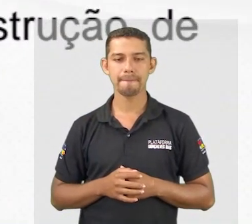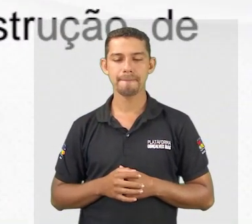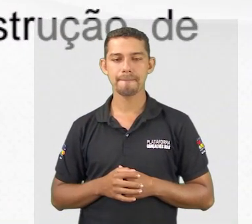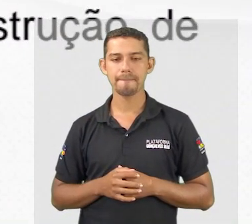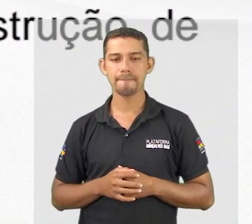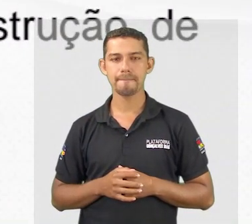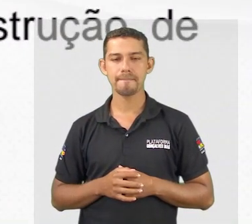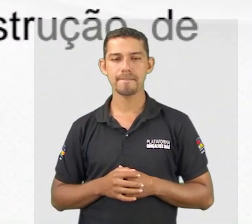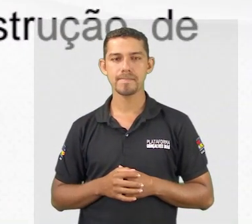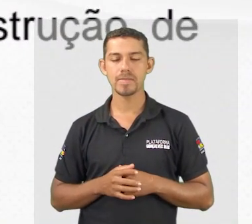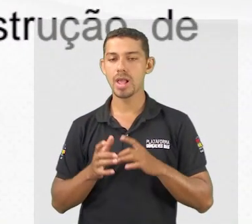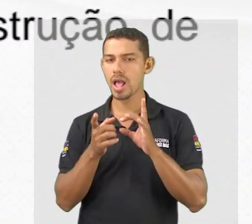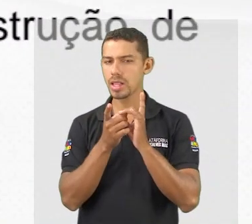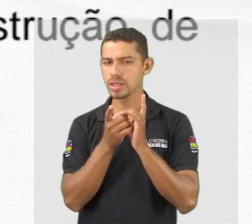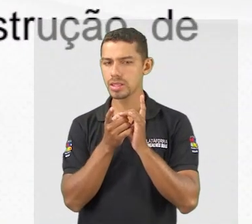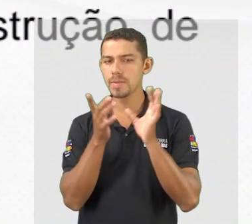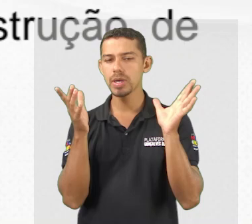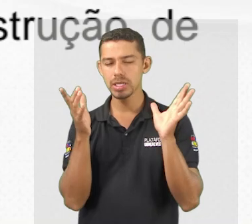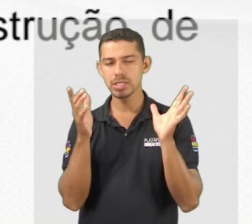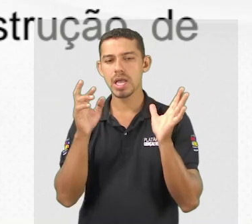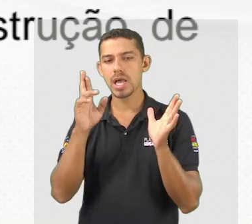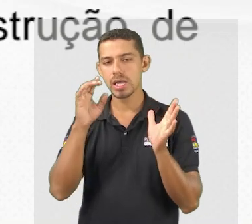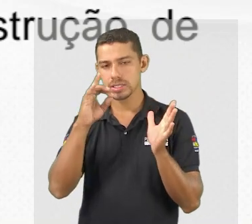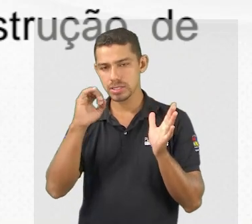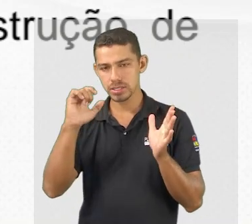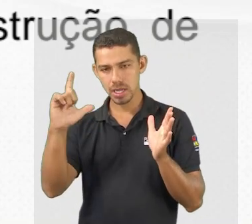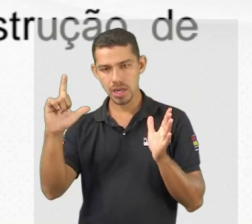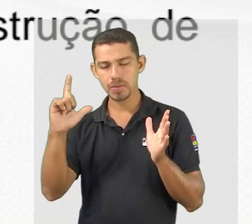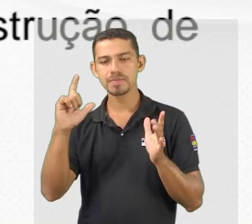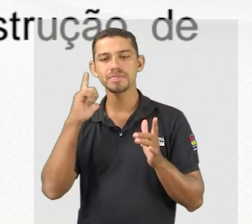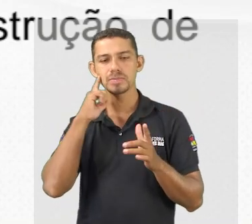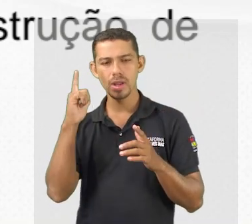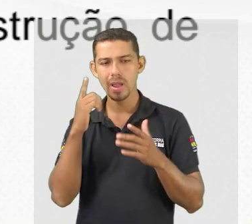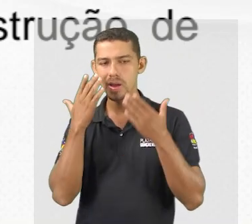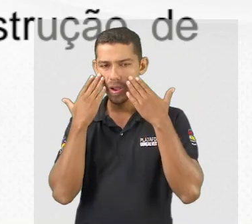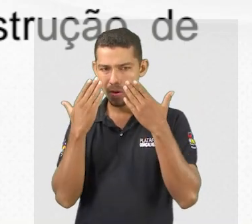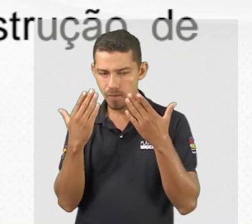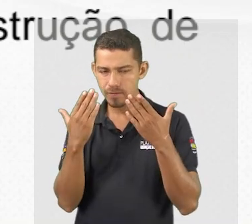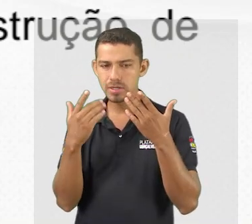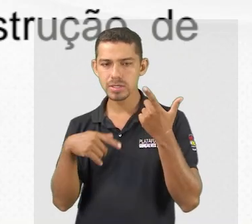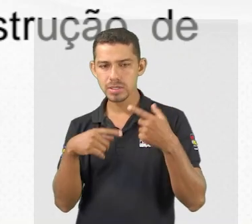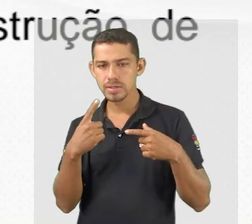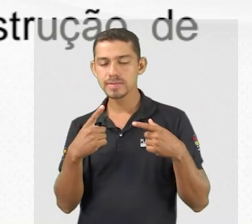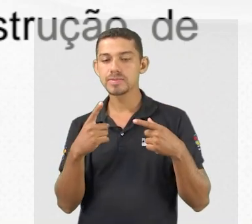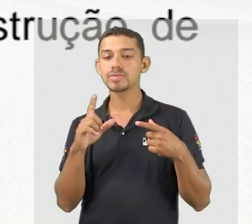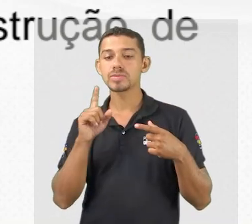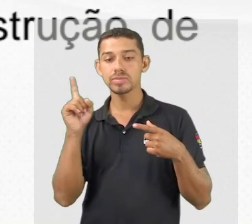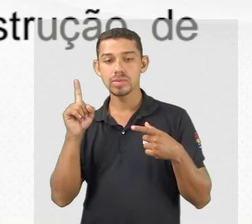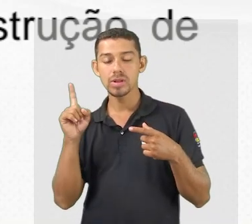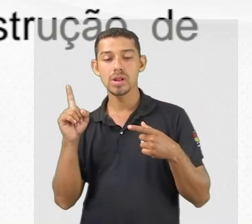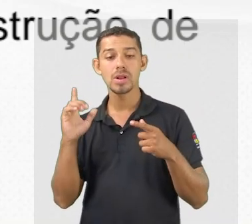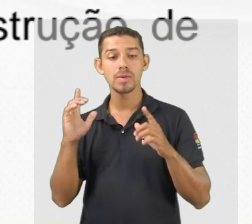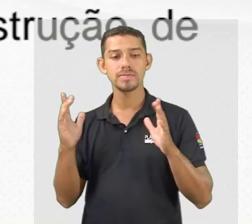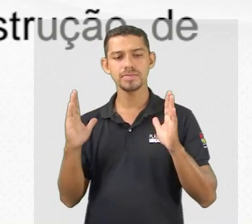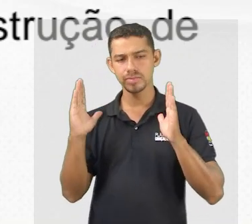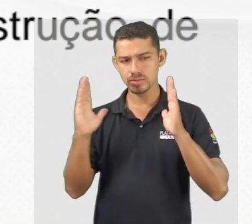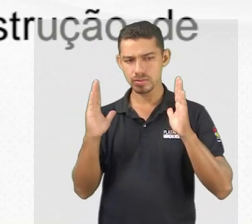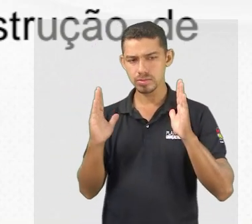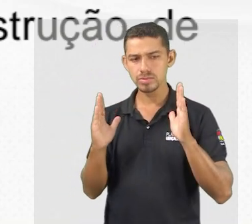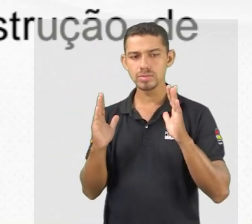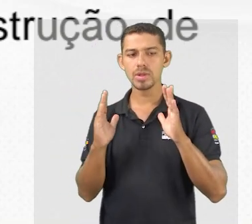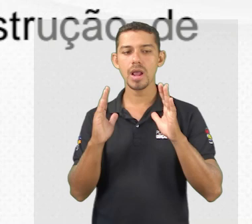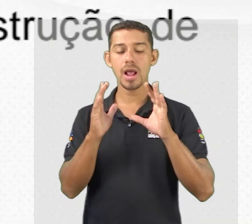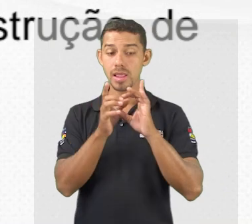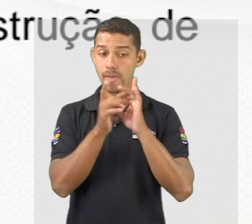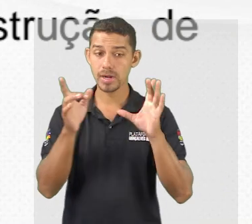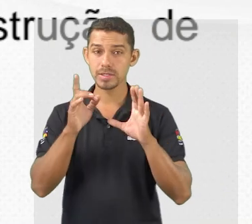Além disso, a democracia radical propõe uma abordagem mais confrontacional, enquanto as questões atuais, como a democracia